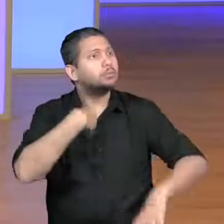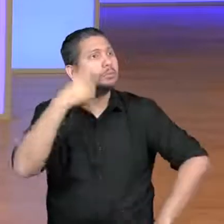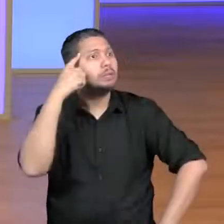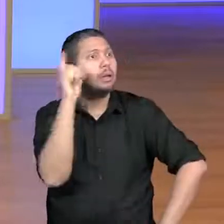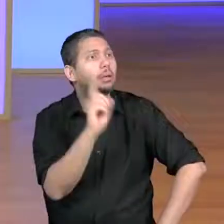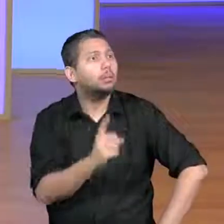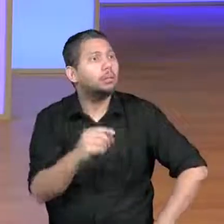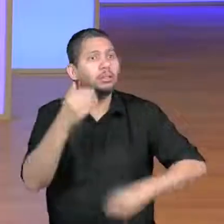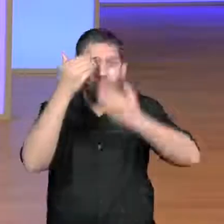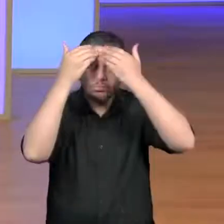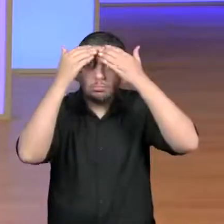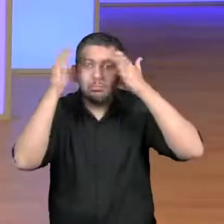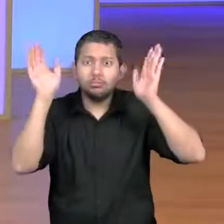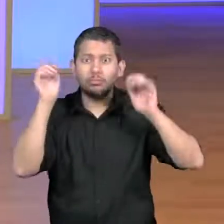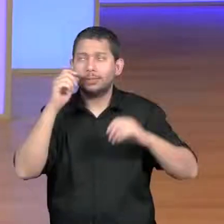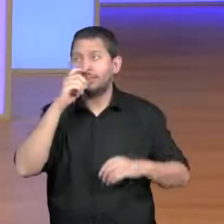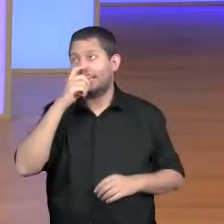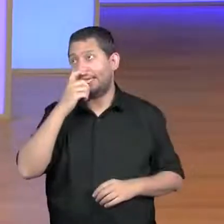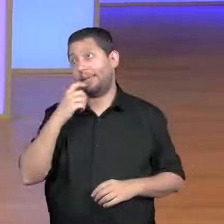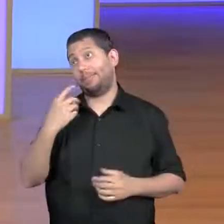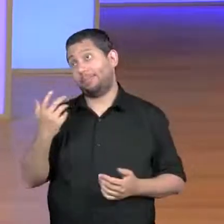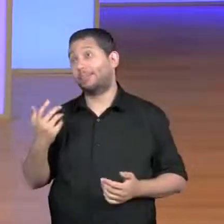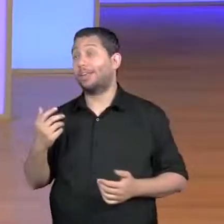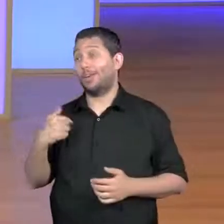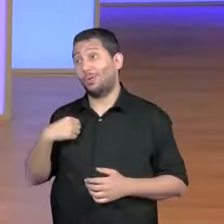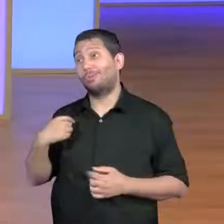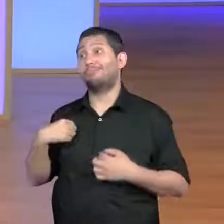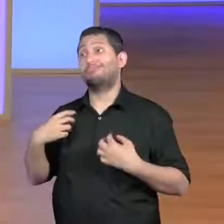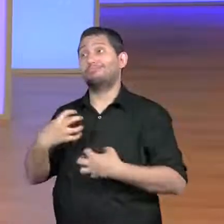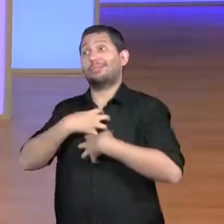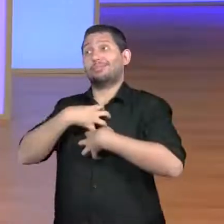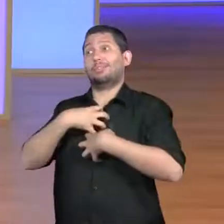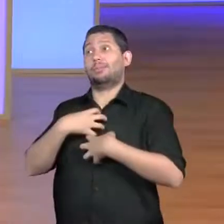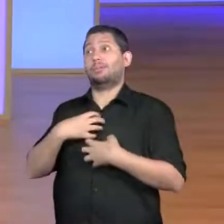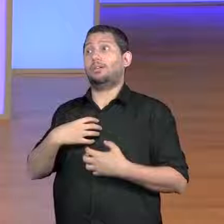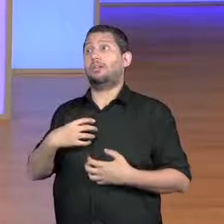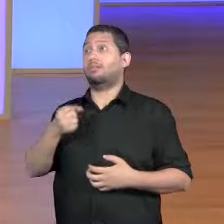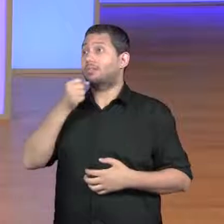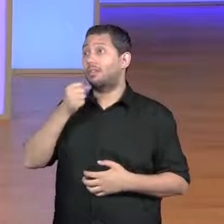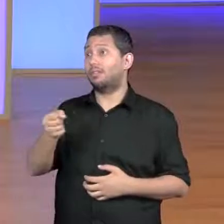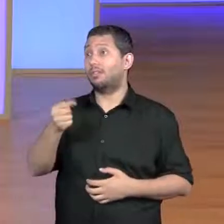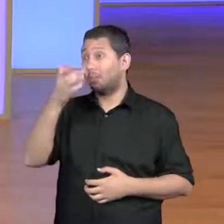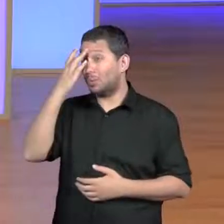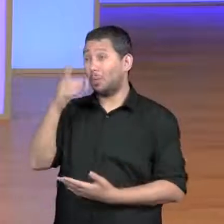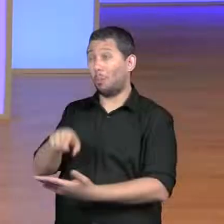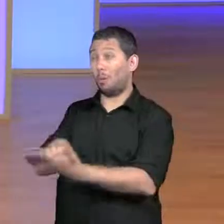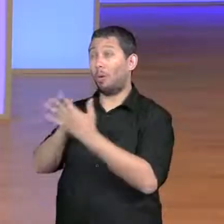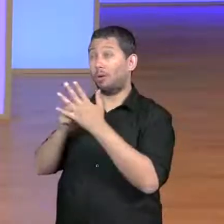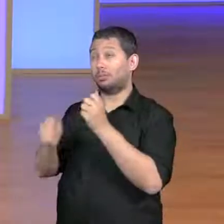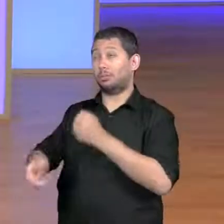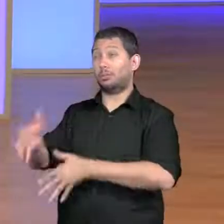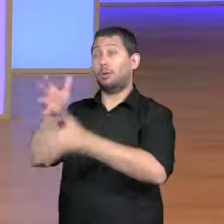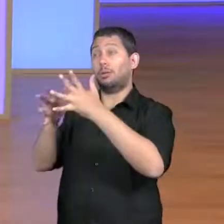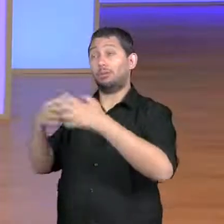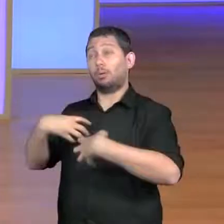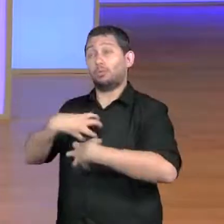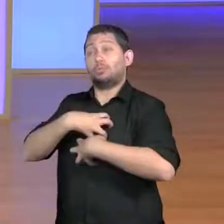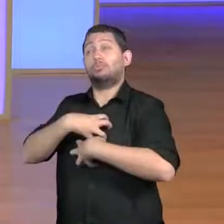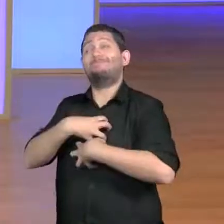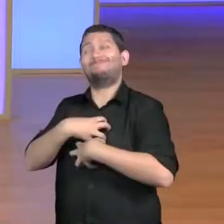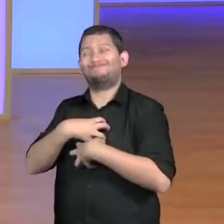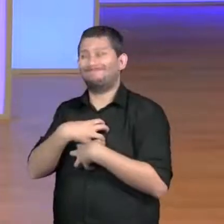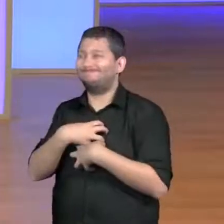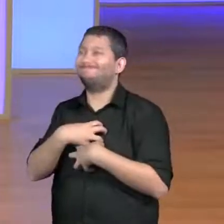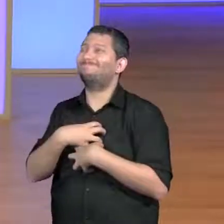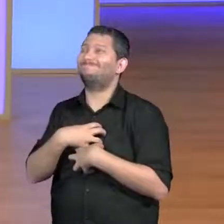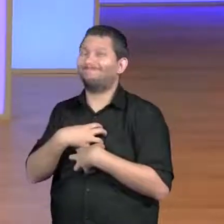entristece um pouco a realidade que é passada nessa entrevista, porque como você mesmo disse, tem